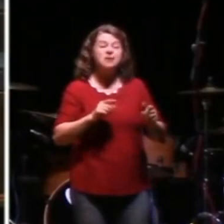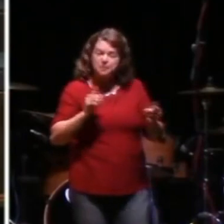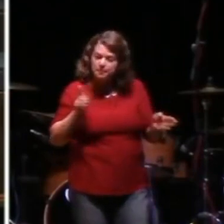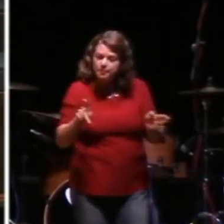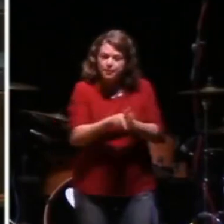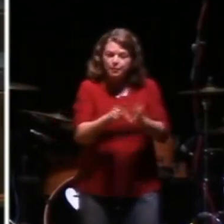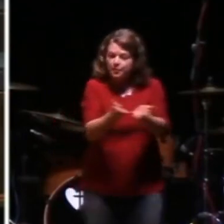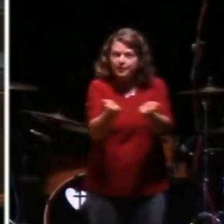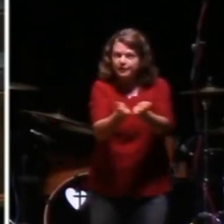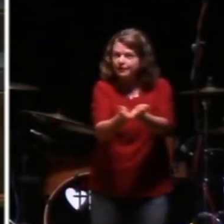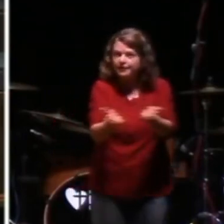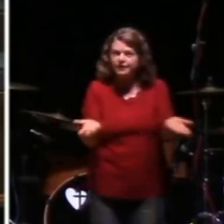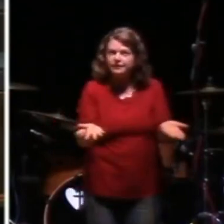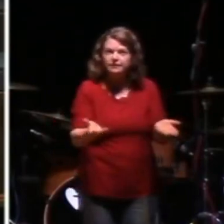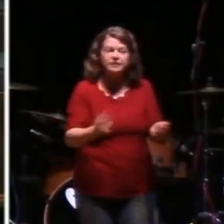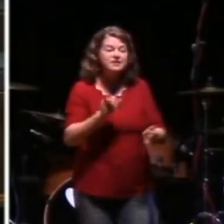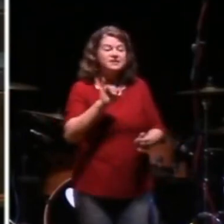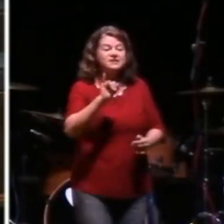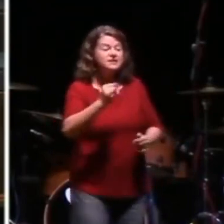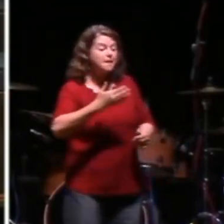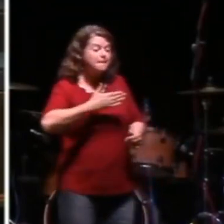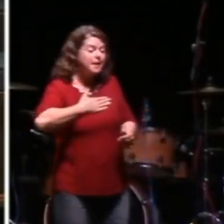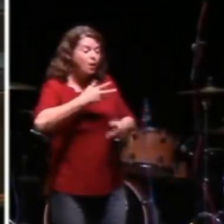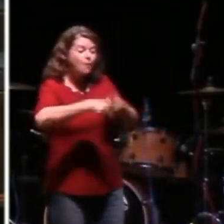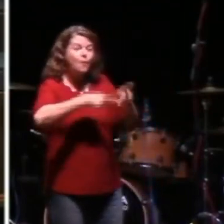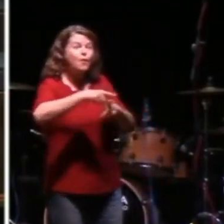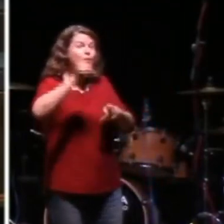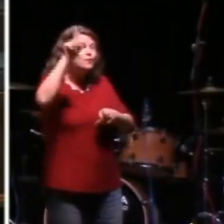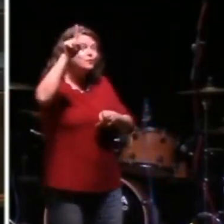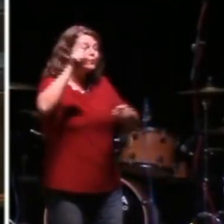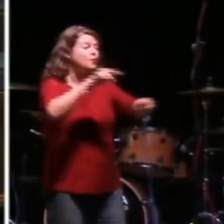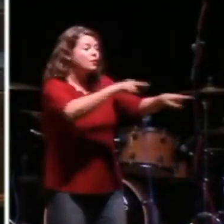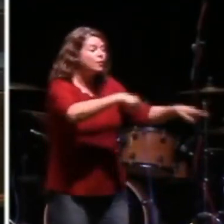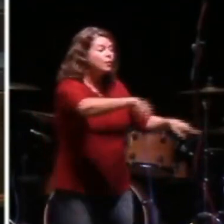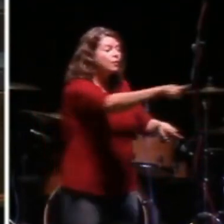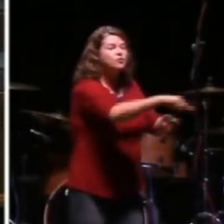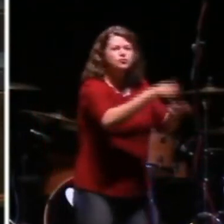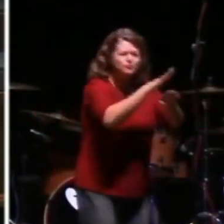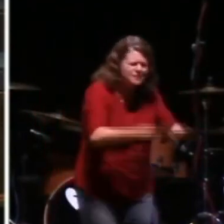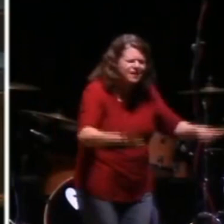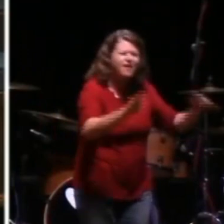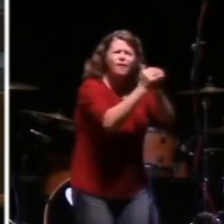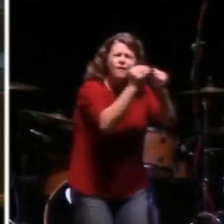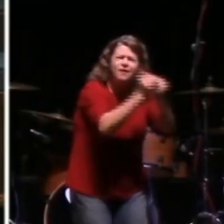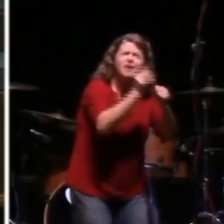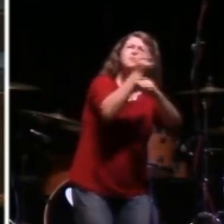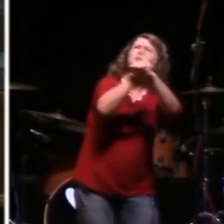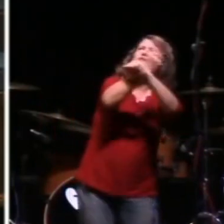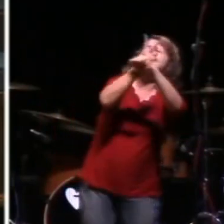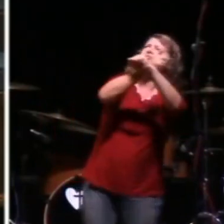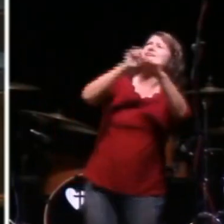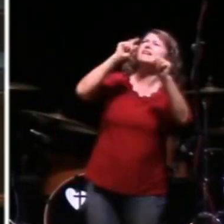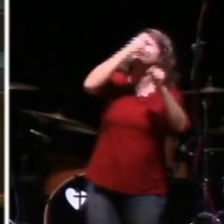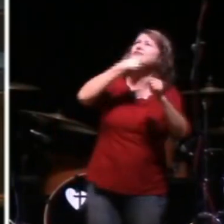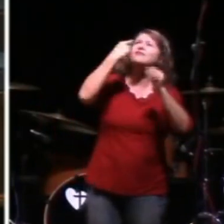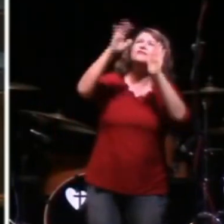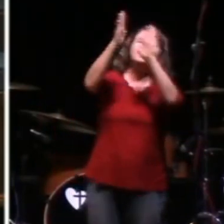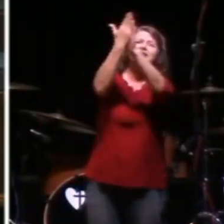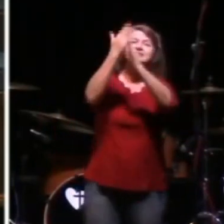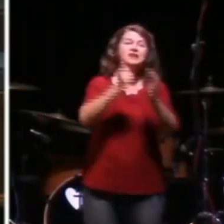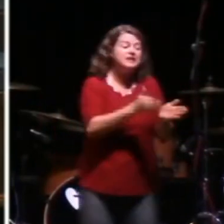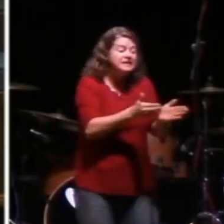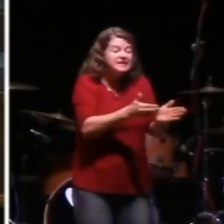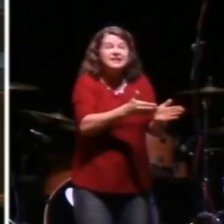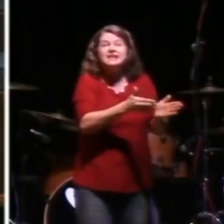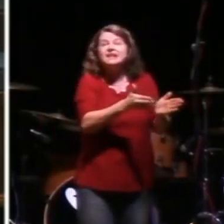gente que se chama pelo nome de deus se meu povo que se chama pelo meu nome se humilhar e orar e buscar a minha face e se desviar dos seus maus caminhos